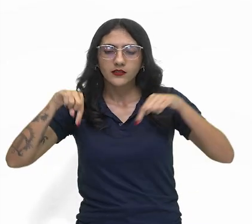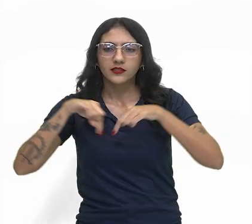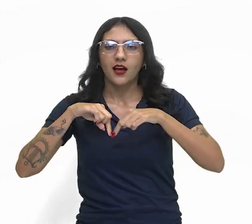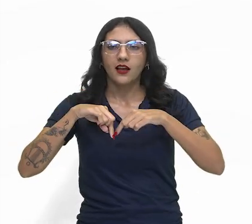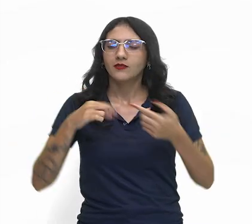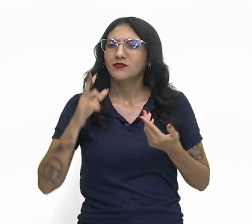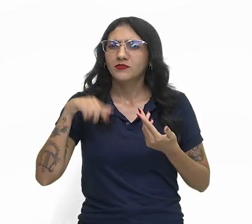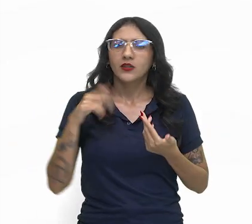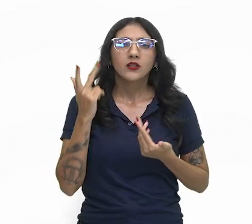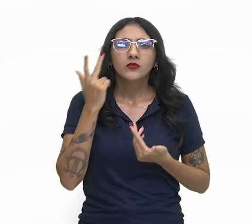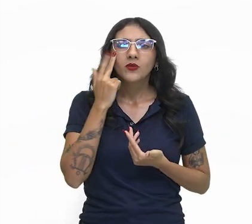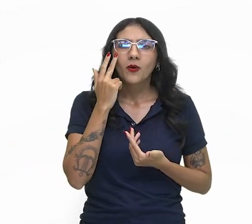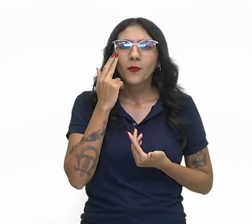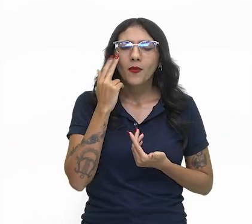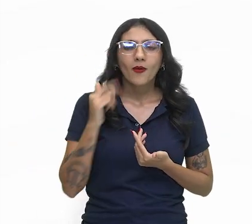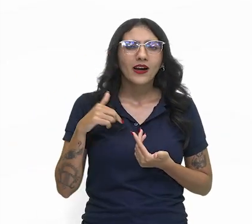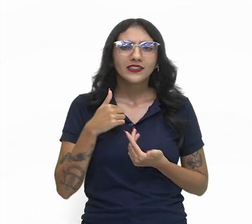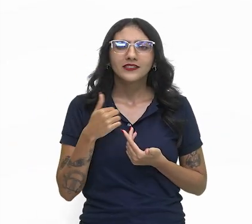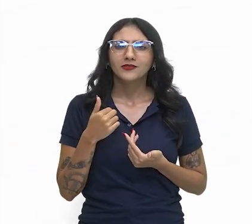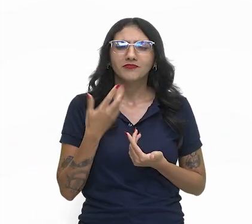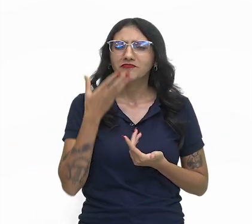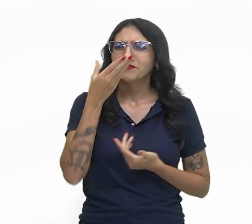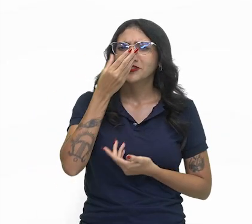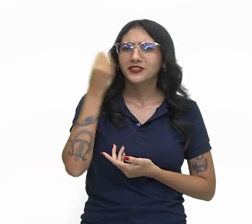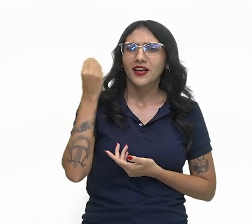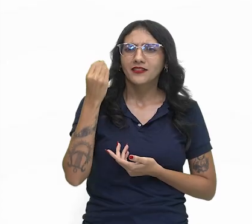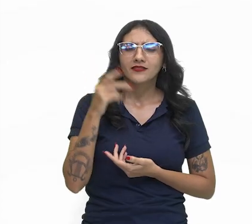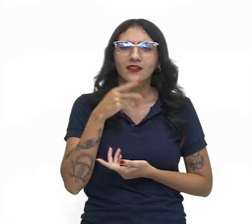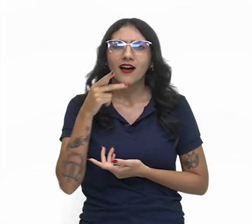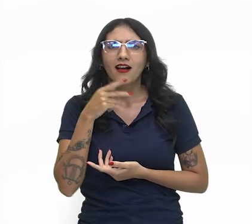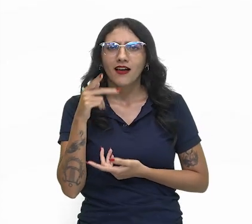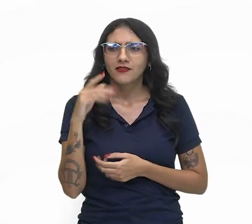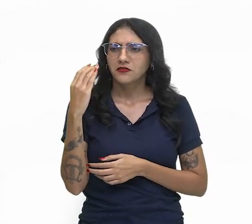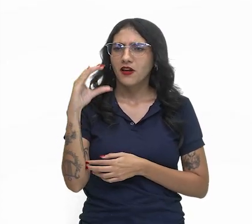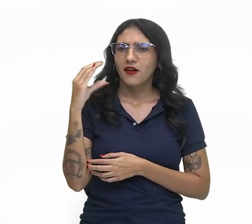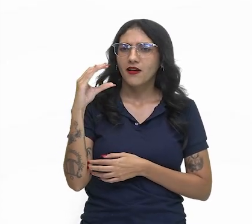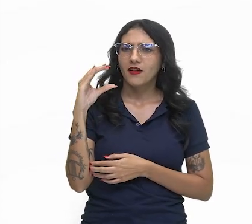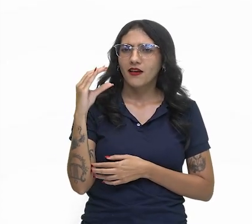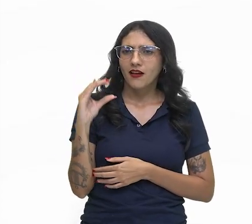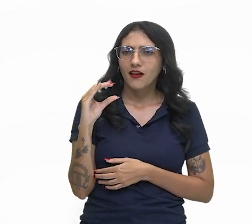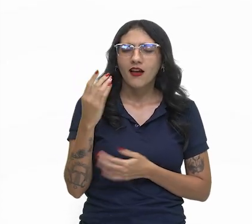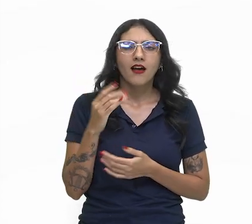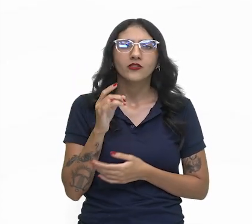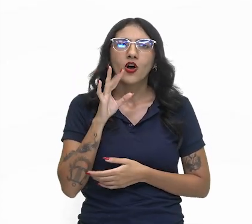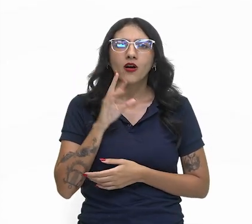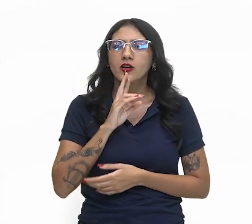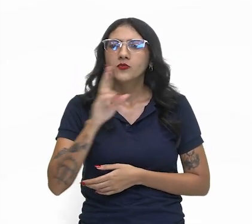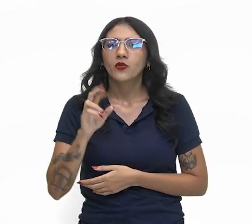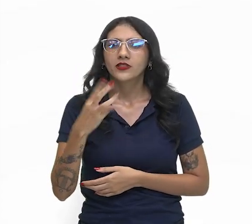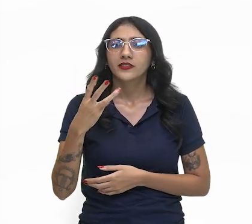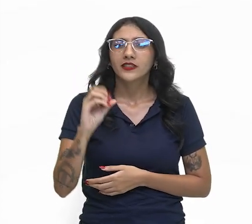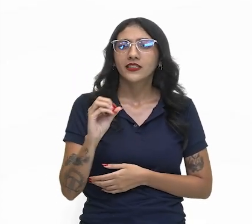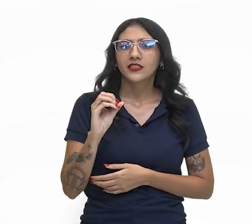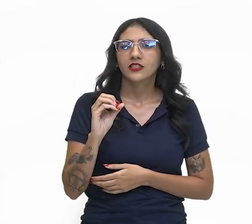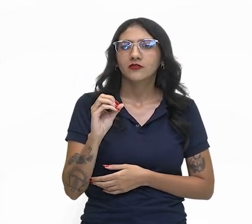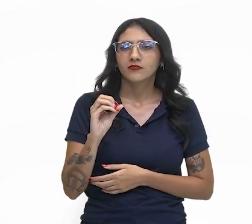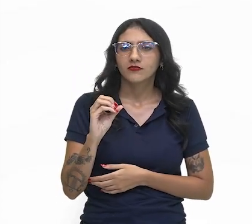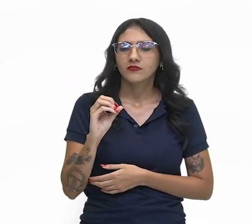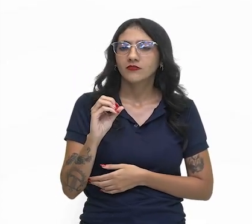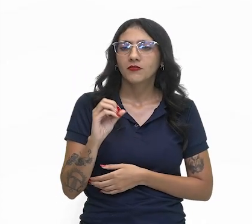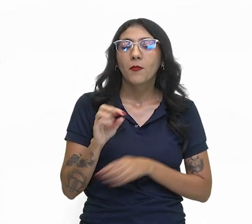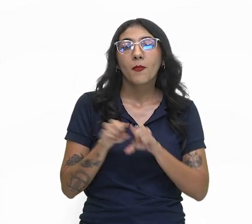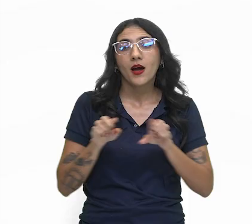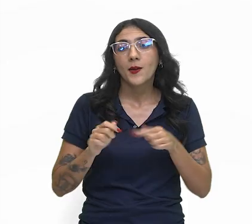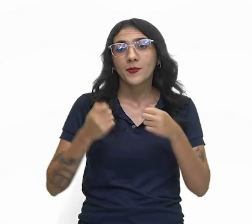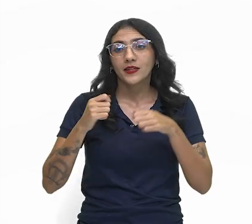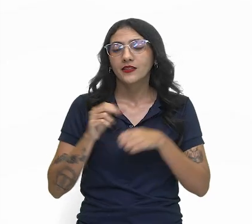comum a escala Celsius no Brasil que a gente esquece até de dizer grau Celsius. A gente fala, a temperatura é 30 graus, aí para no graus. O correto é